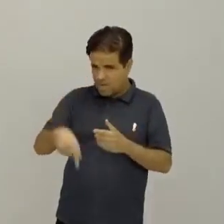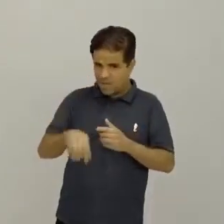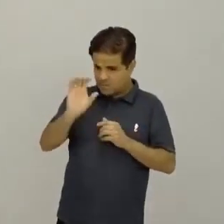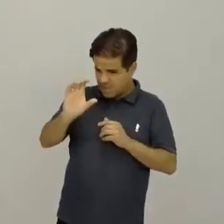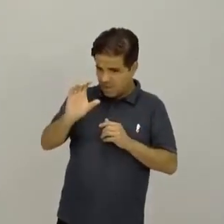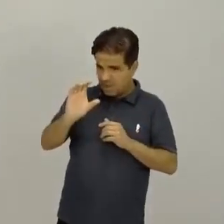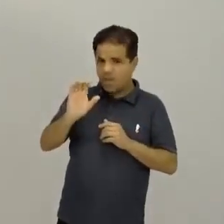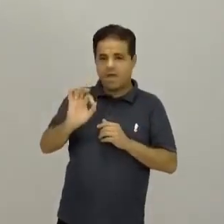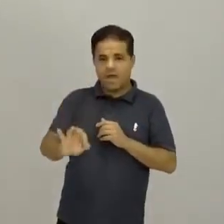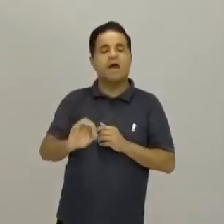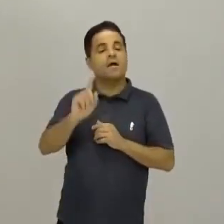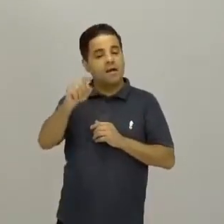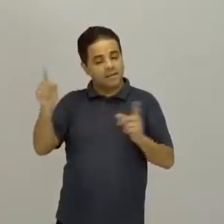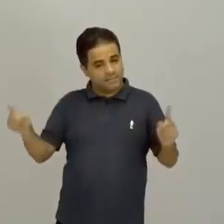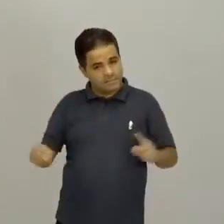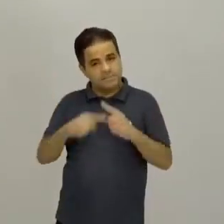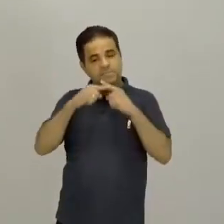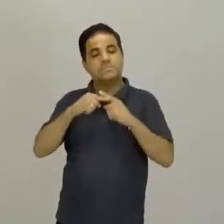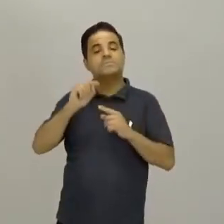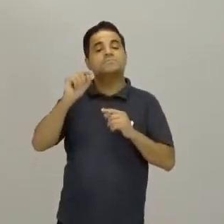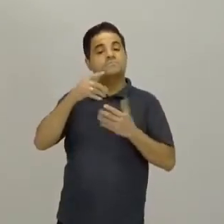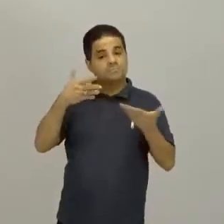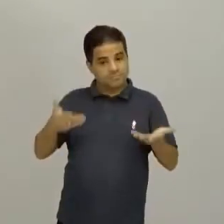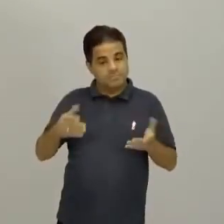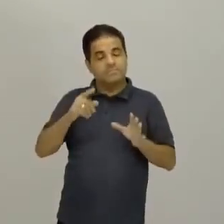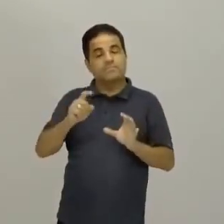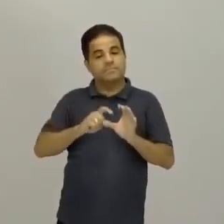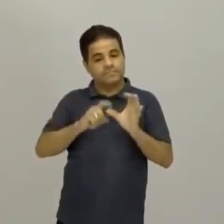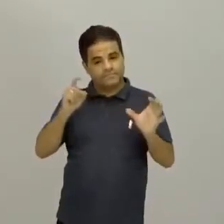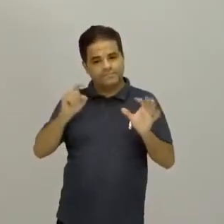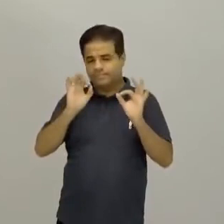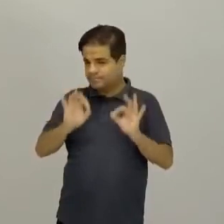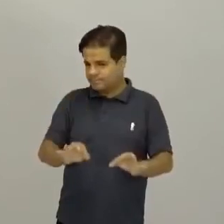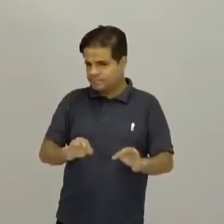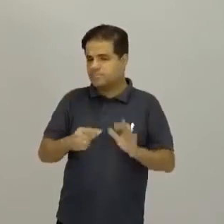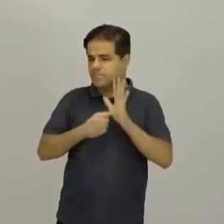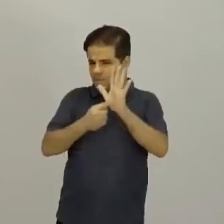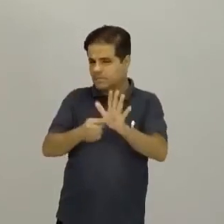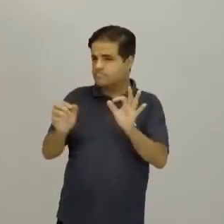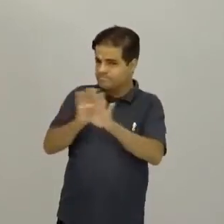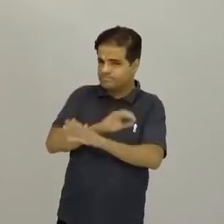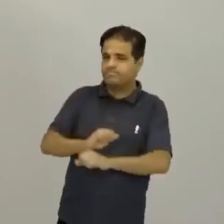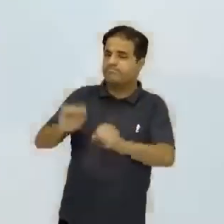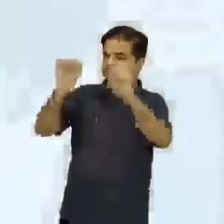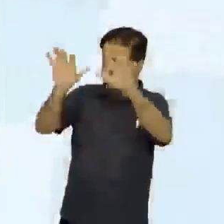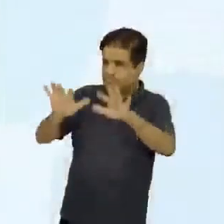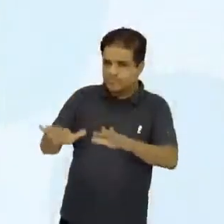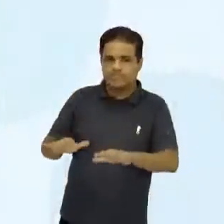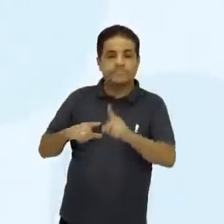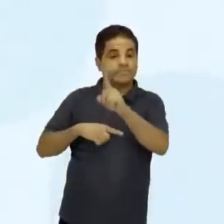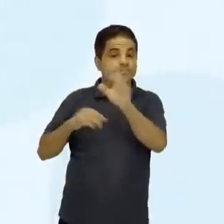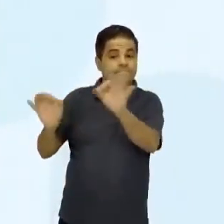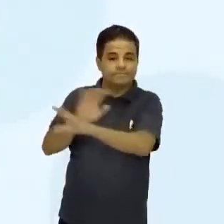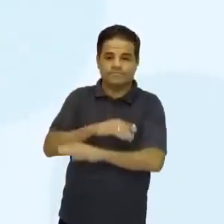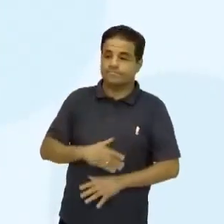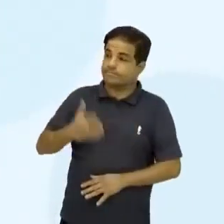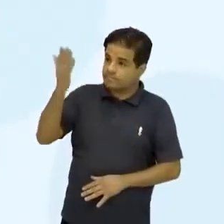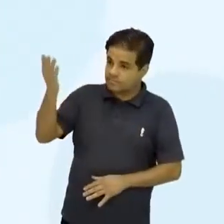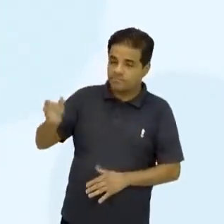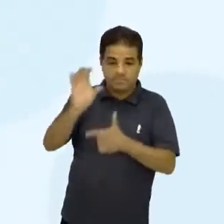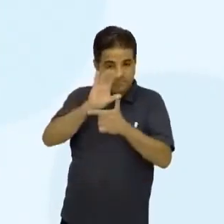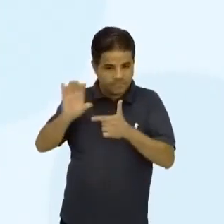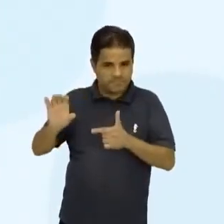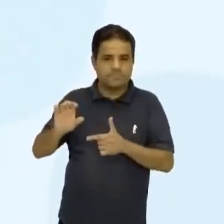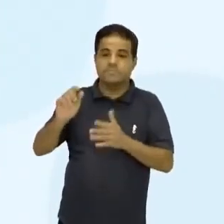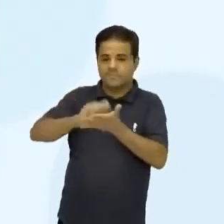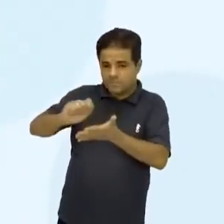C? Então ela cruza o eixo Y no termo independente. Tudo bem? Vou mostrar a resolução para vocês, pode colocar para eles. Os coeficientes